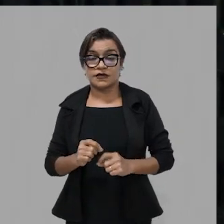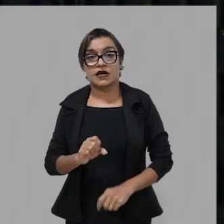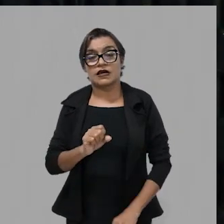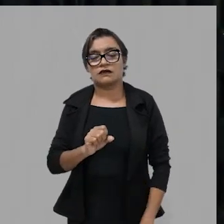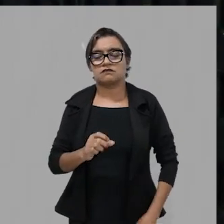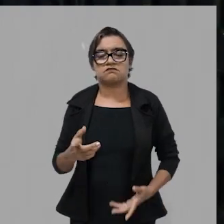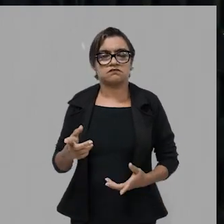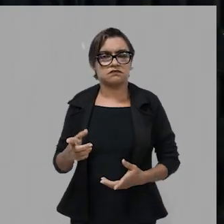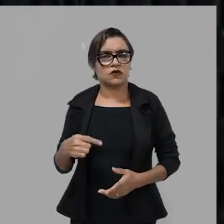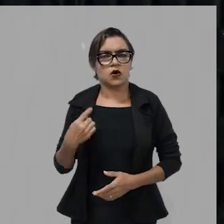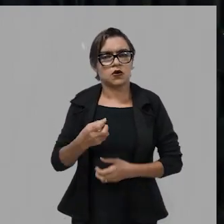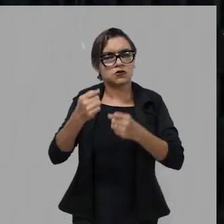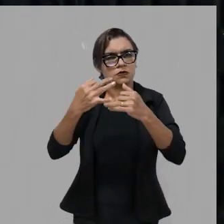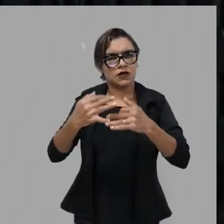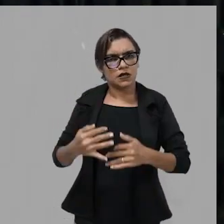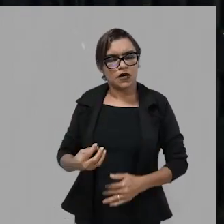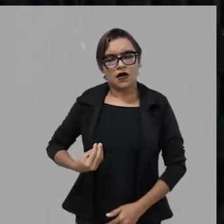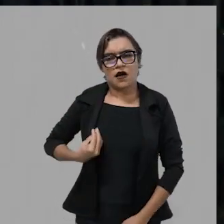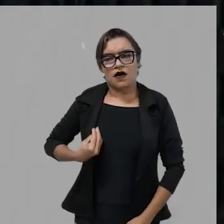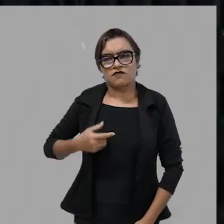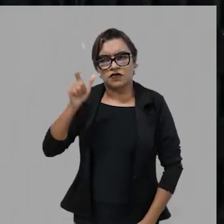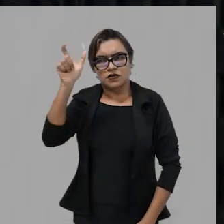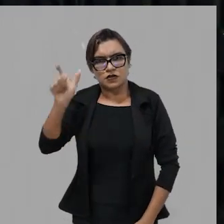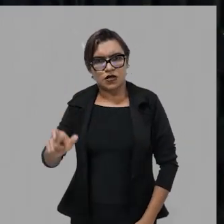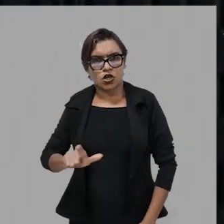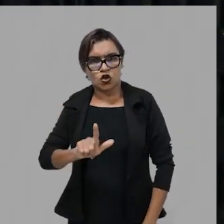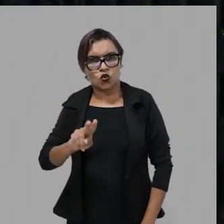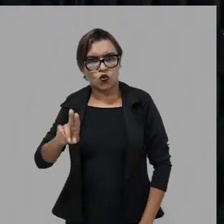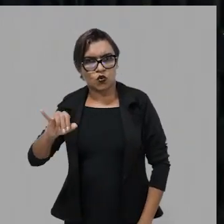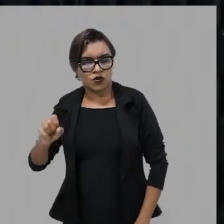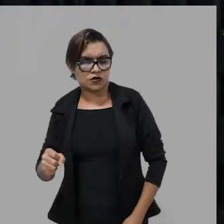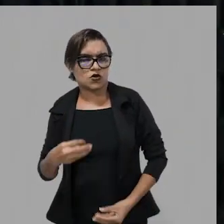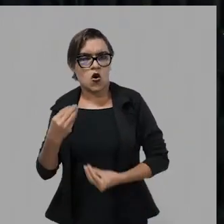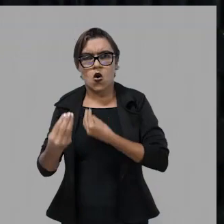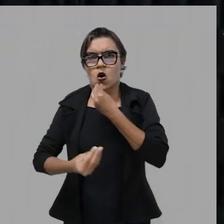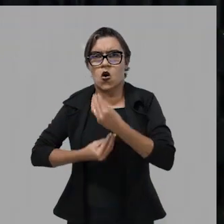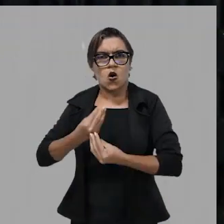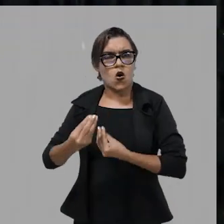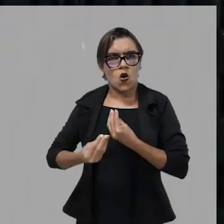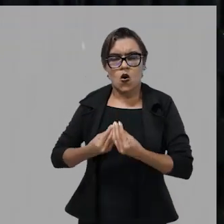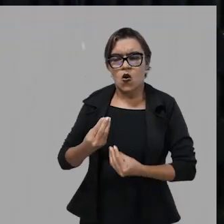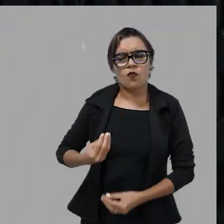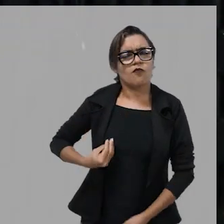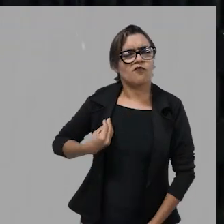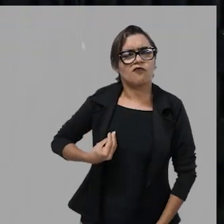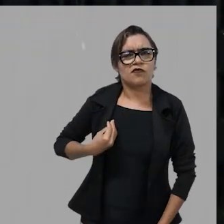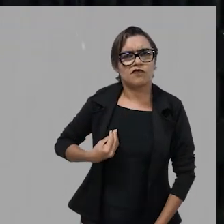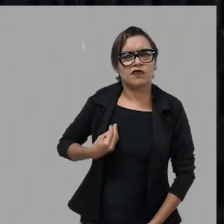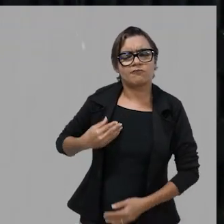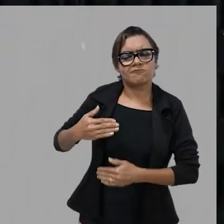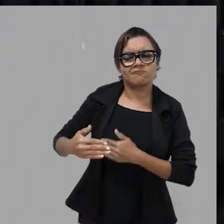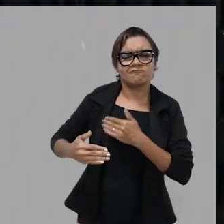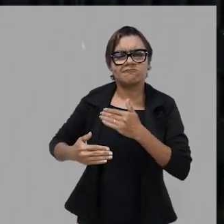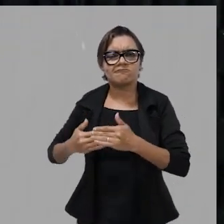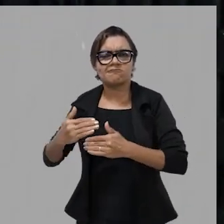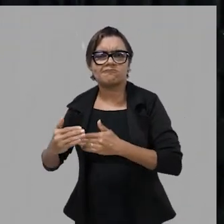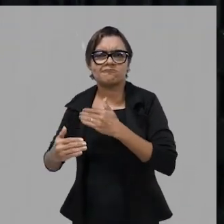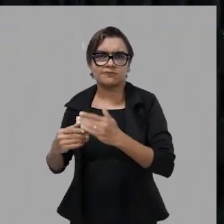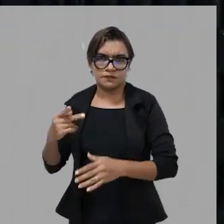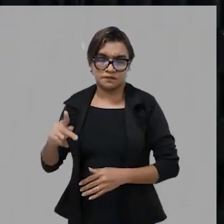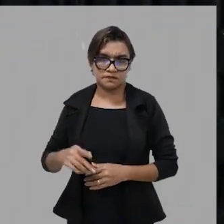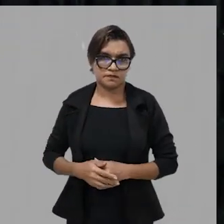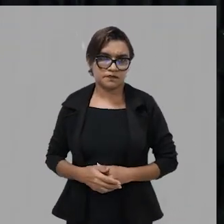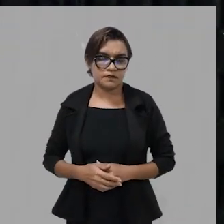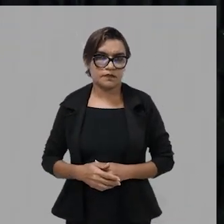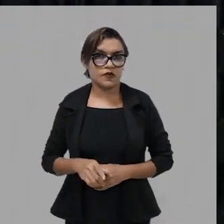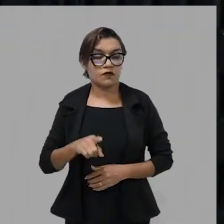aqui a vida de Luís de Camões. Vamos lá buscar para ver como eram aquelas partes ali que as pessoas não contam muito. Então, não